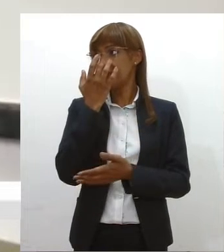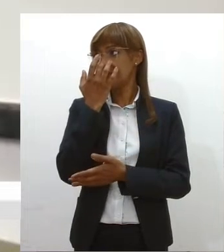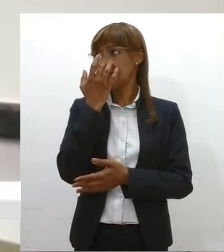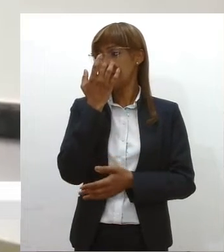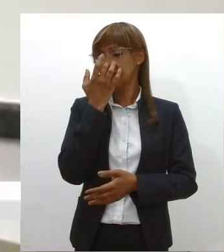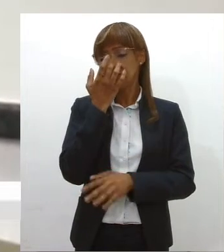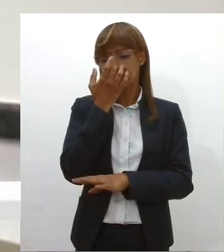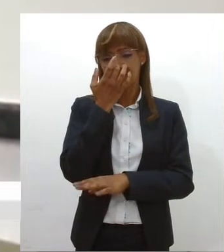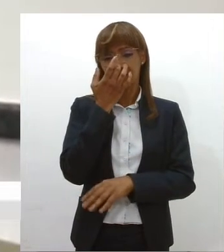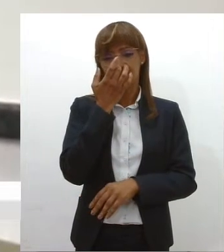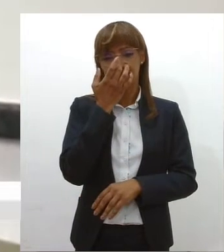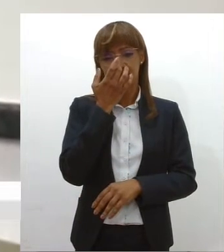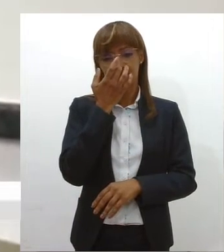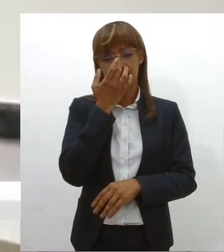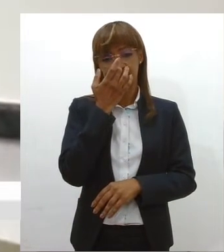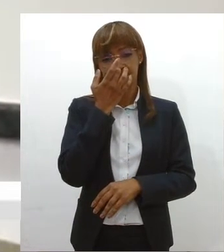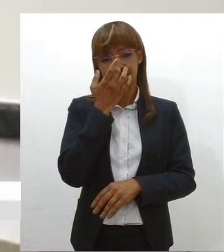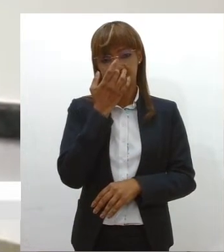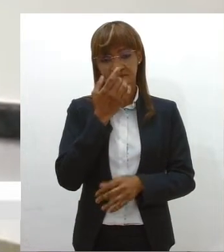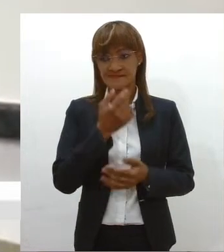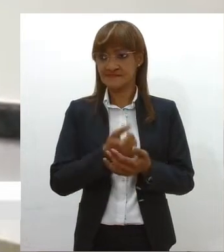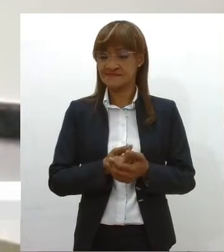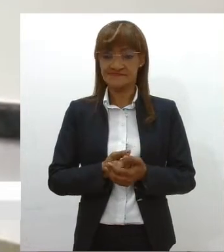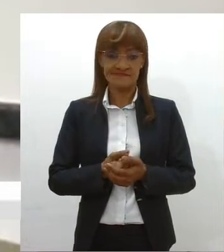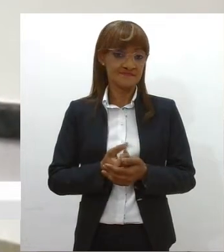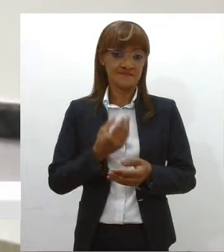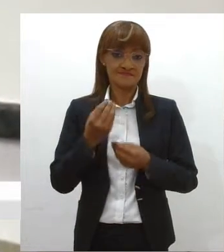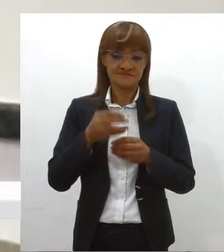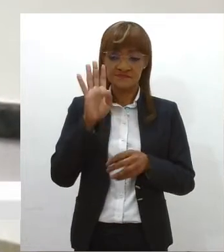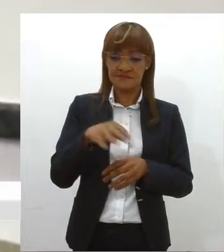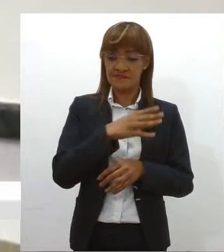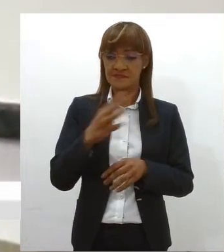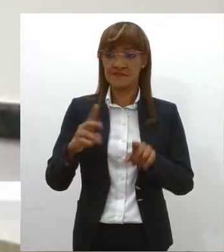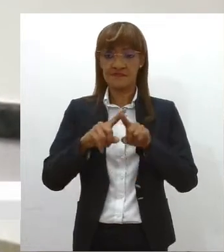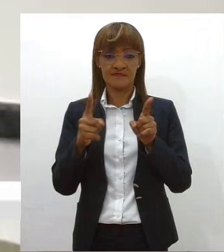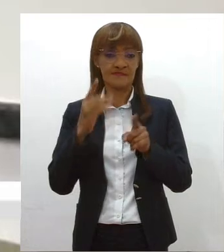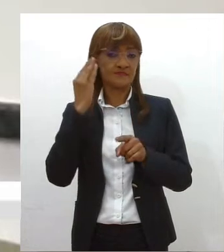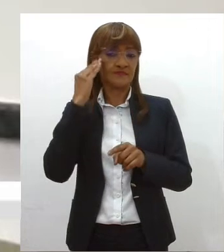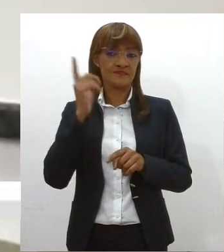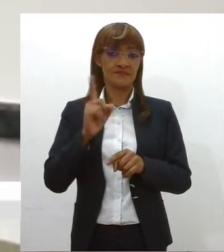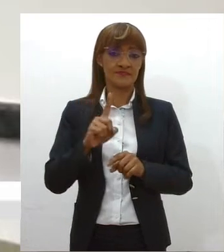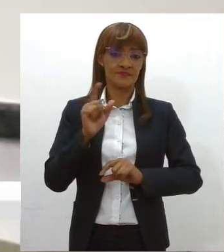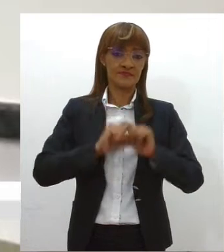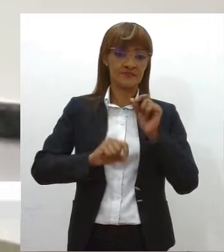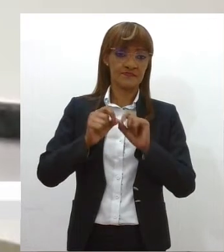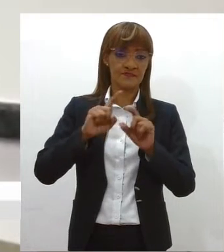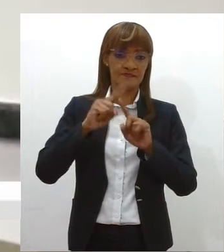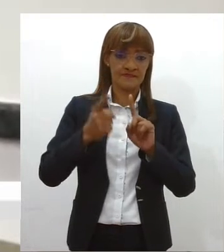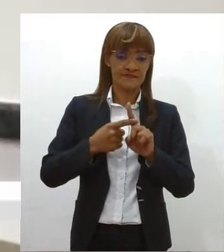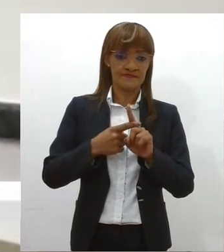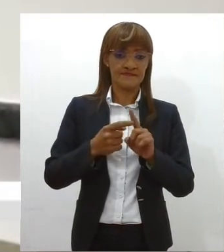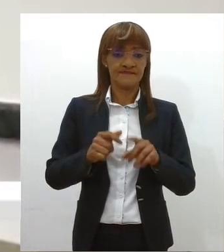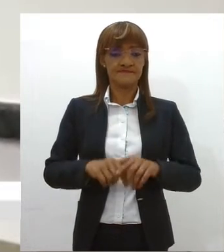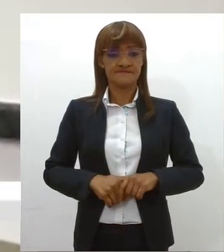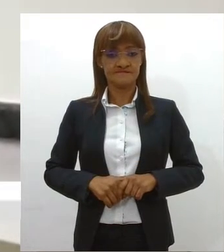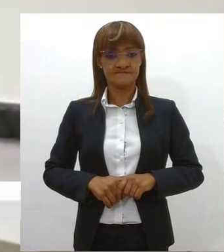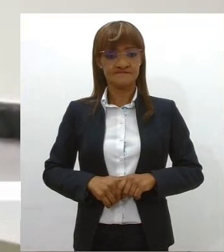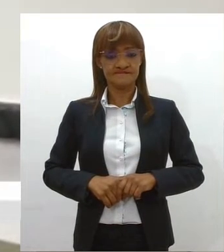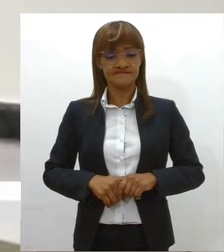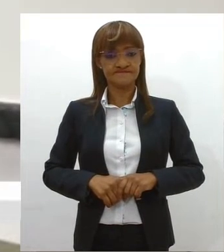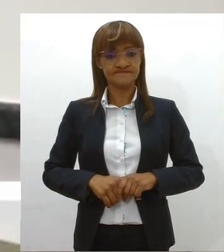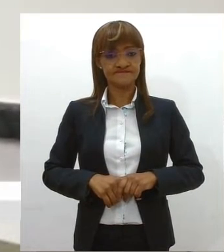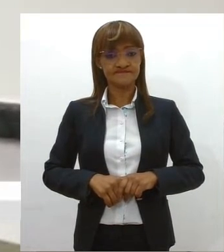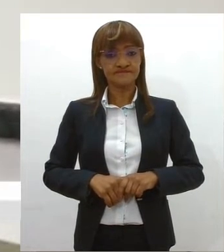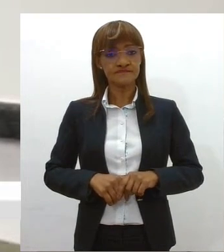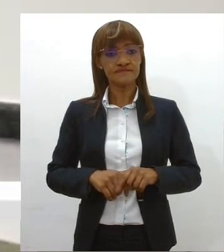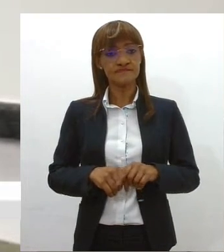que disseram que estavam fazendo tabelinha, mas não sabiam nem quando é que era o período fértil, qual foi a última vez que menstruaram. Eu